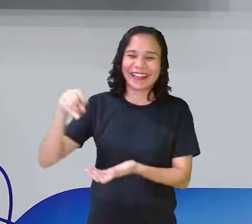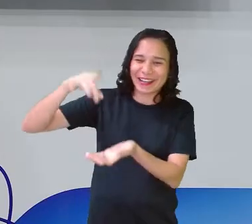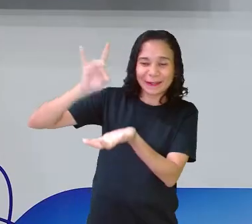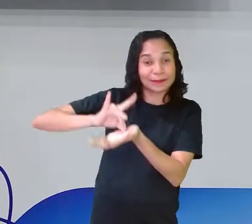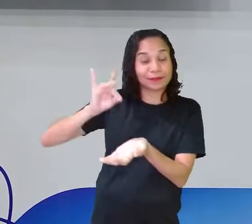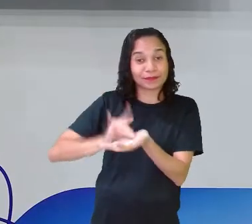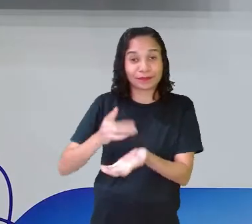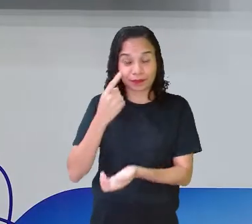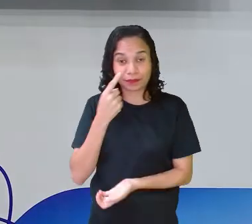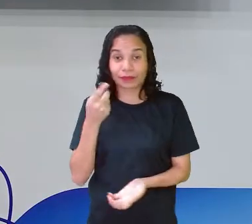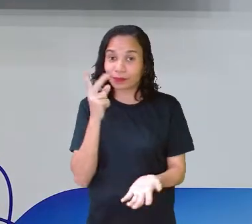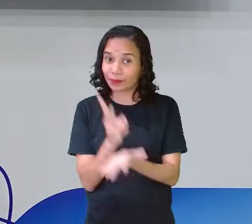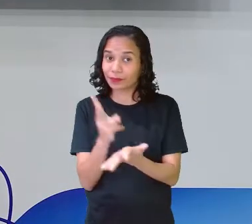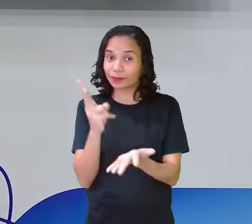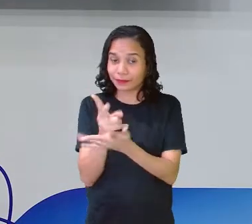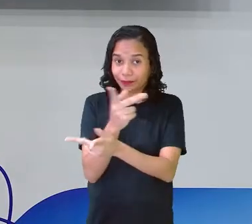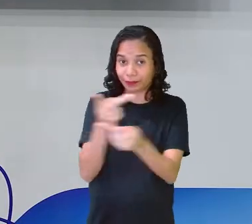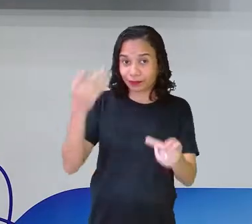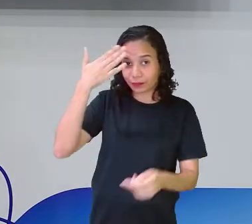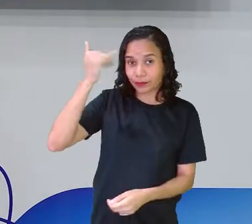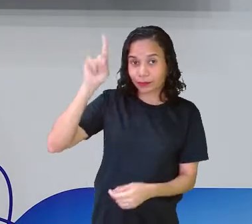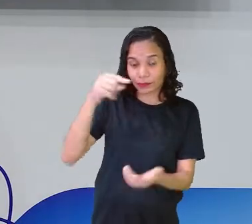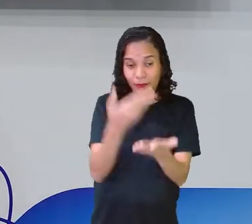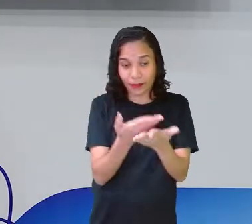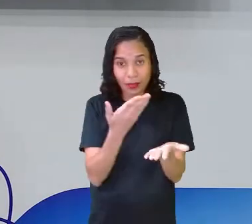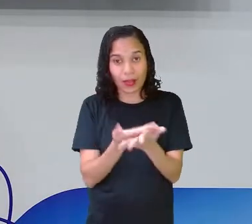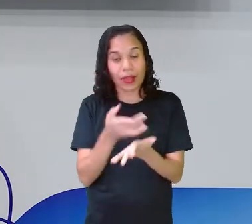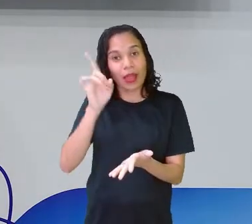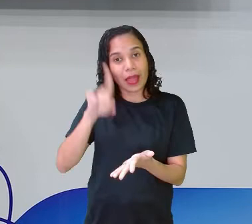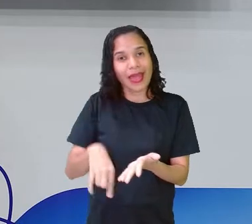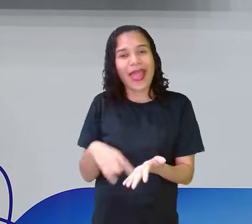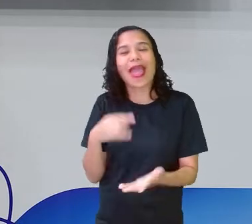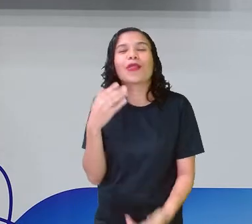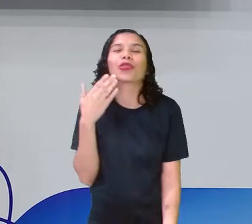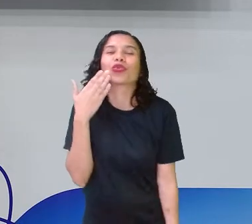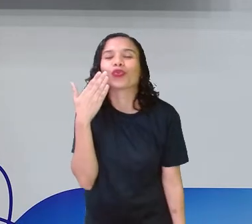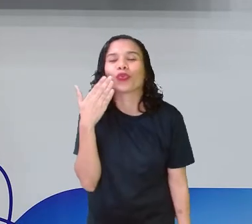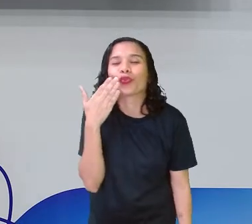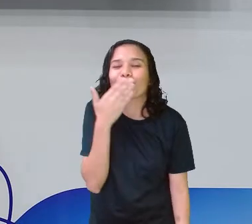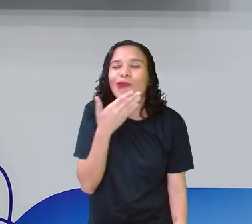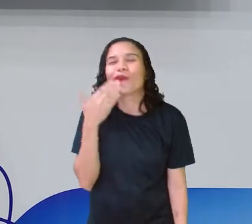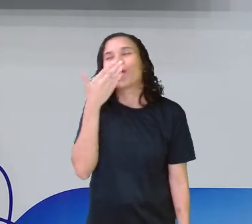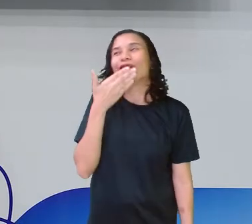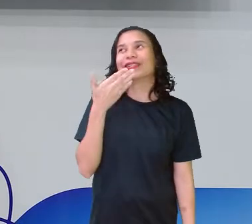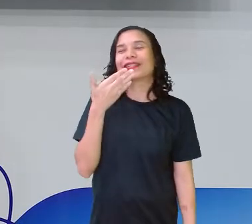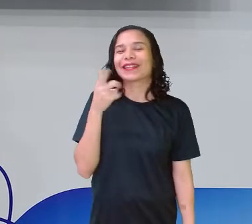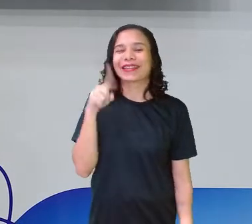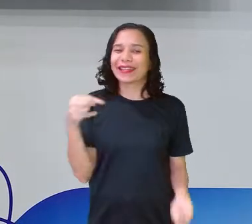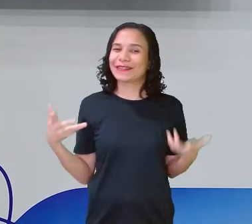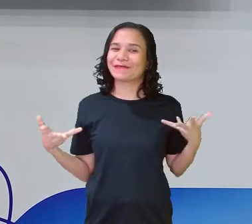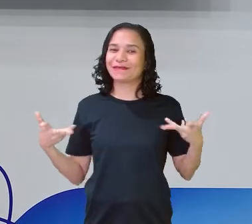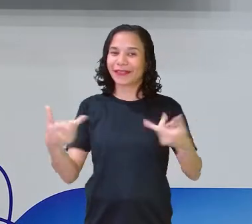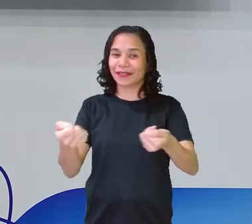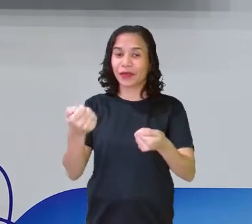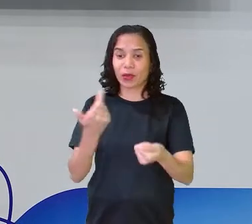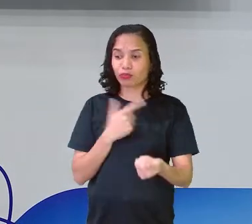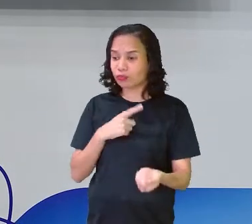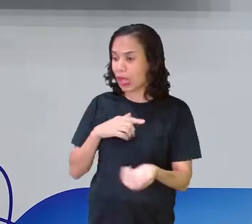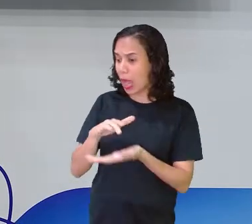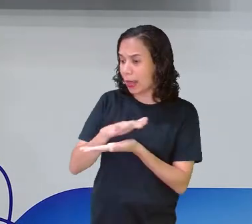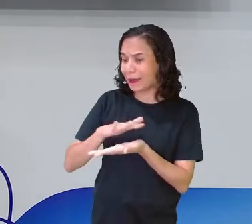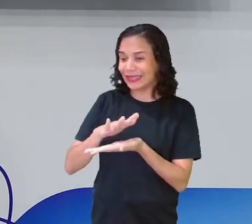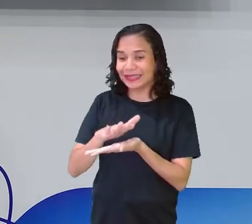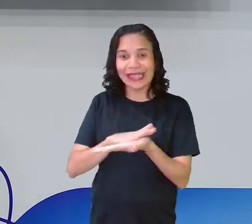mesmo. Como sempre, vocês sabem que a aula vai ser um docinho, né? A aula vai ser maravilhosa. Eu não trouxe nenhum